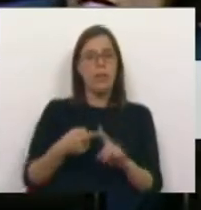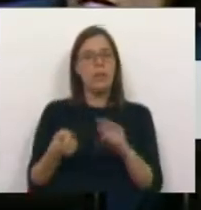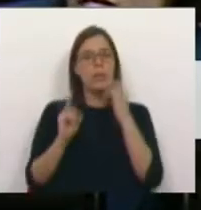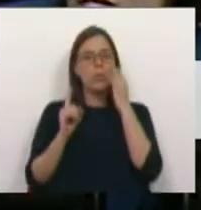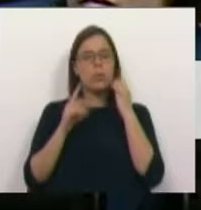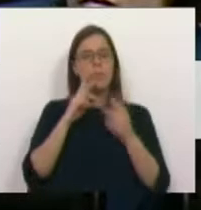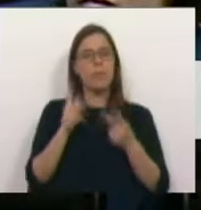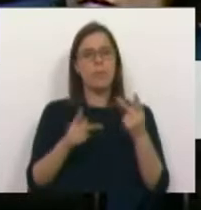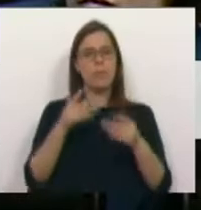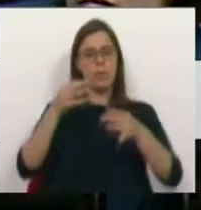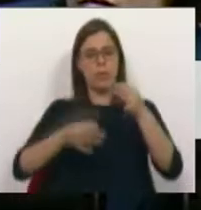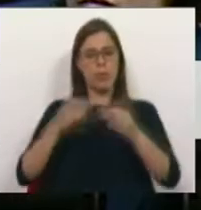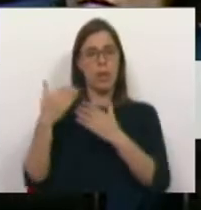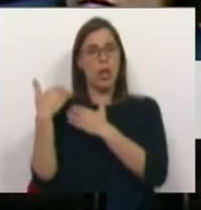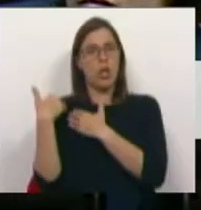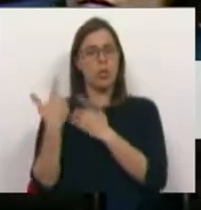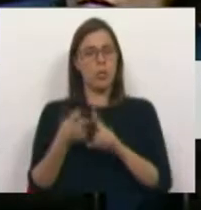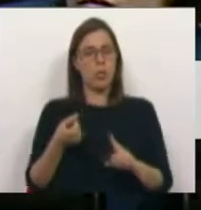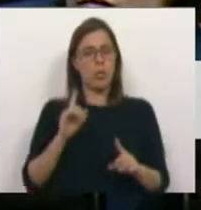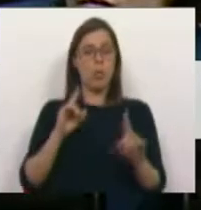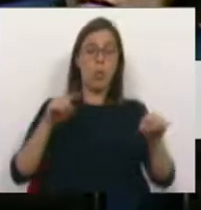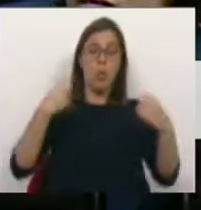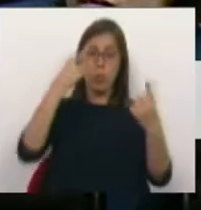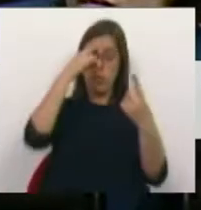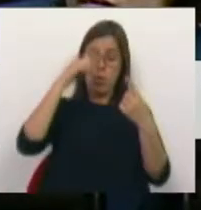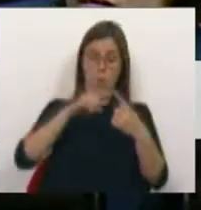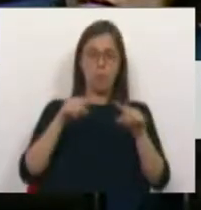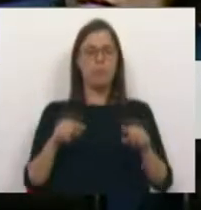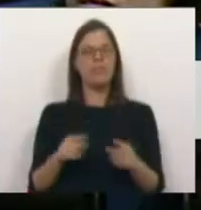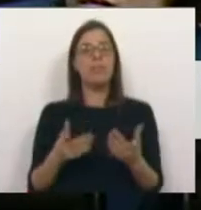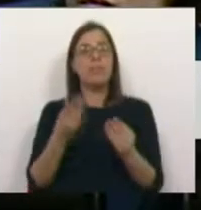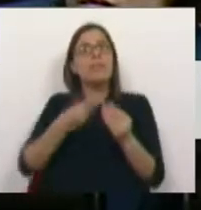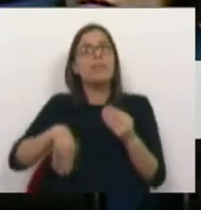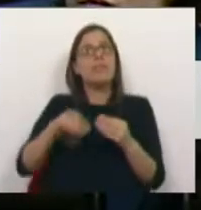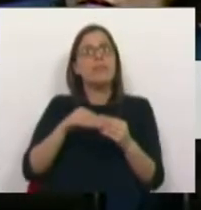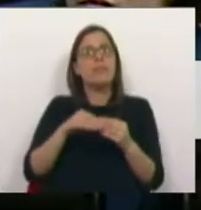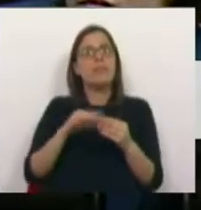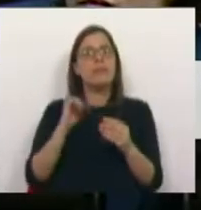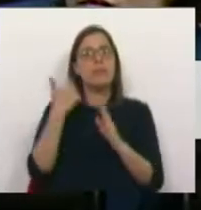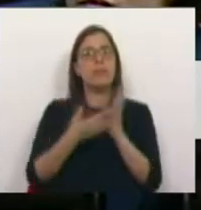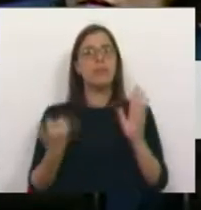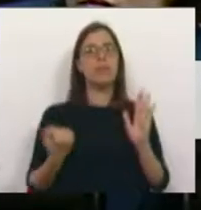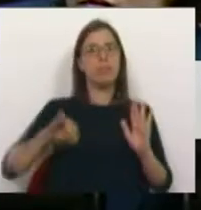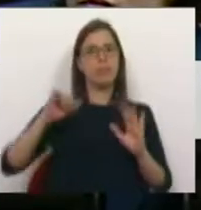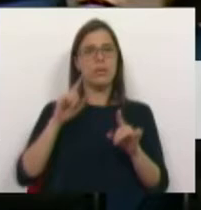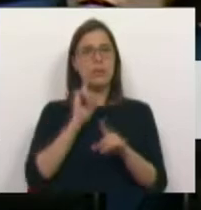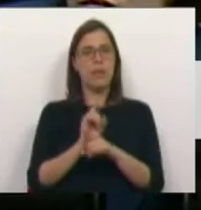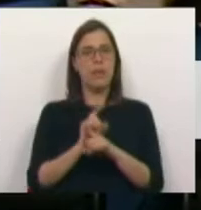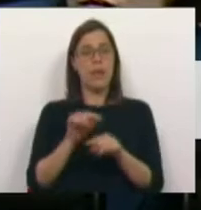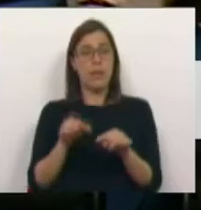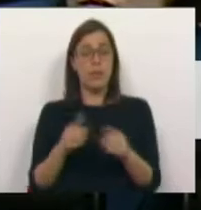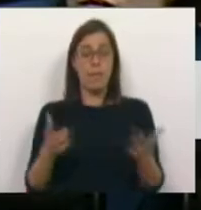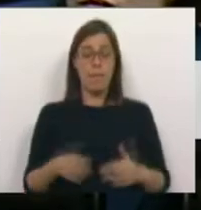é avaliar judicialmente responsabilidades, é outra finalidade, acresce na inconstitucionalidade desta